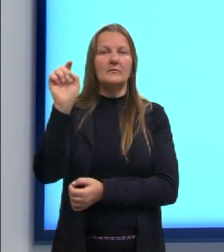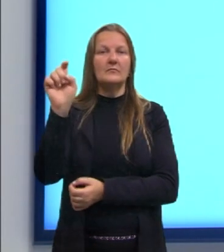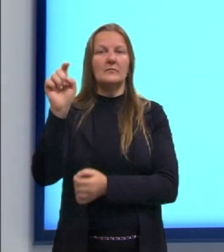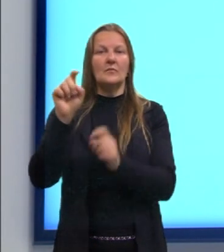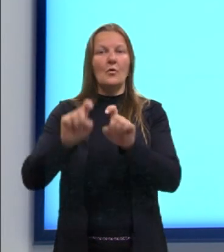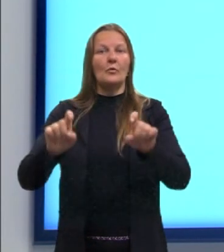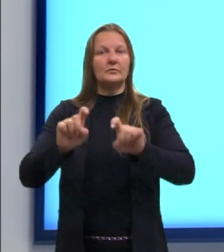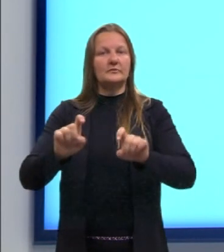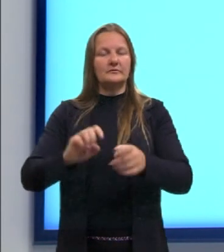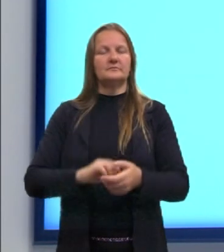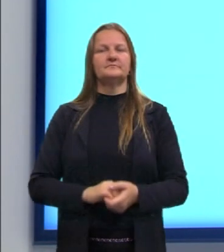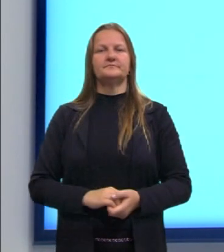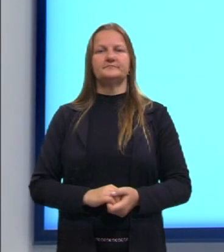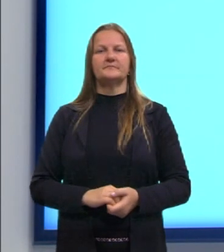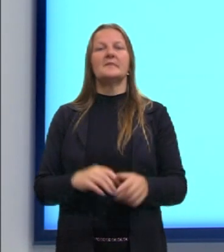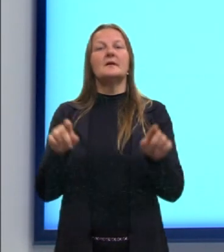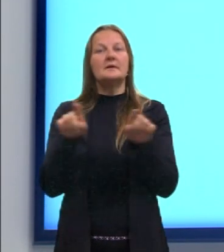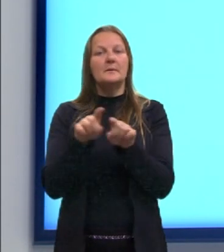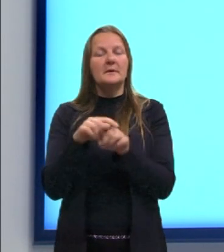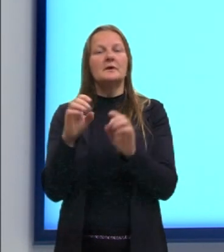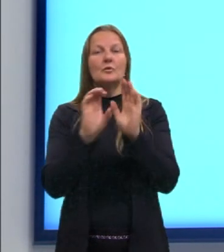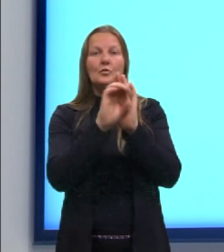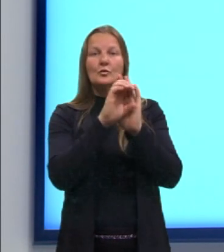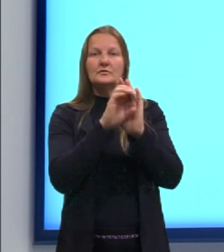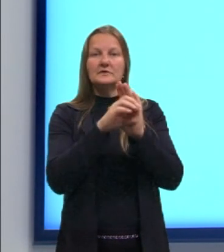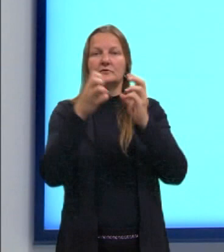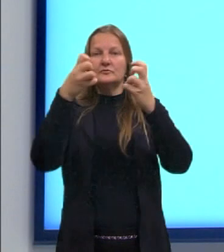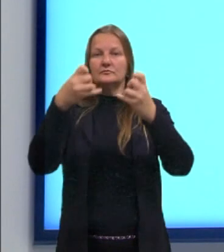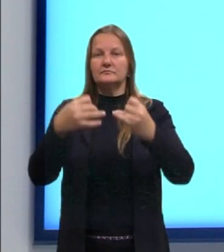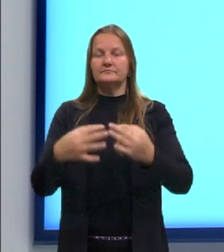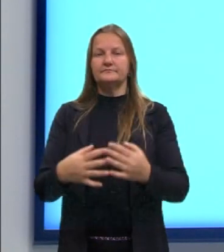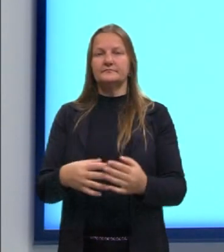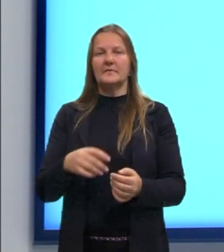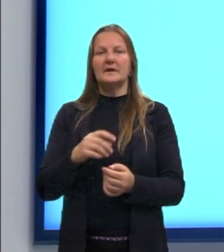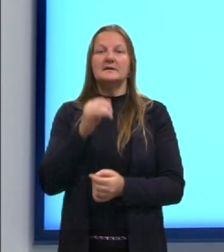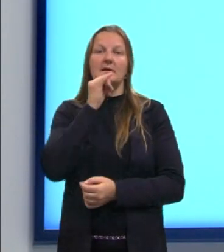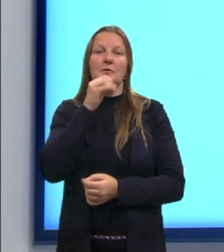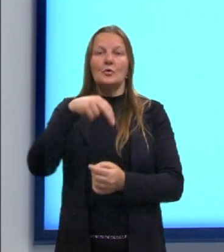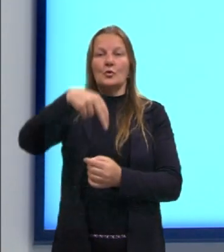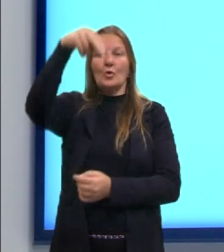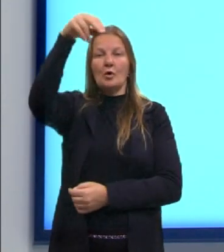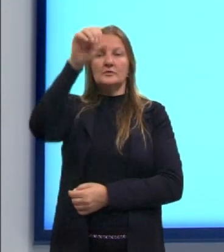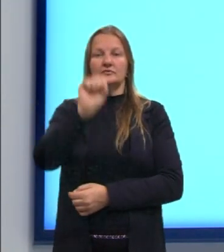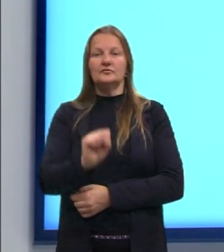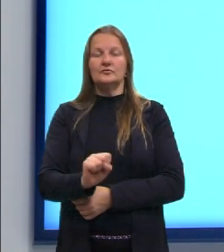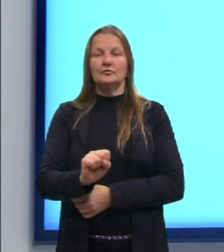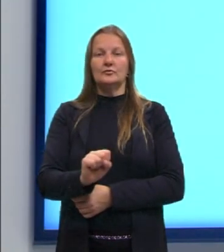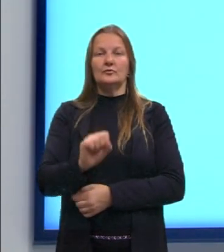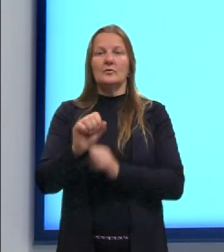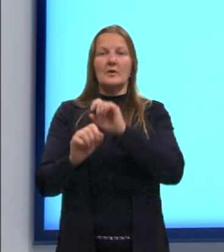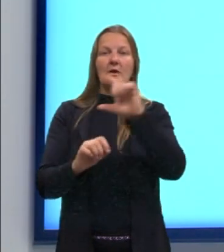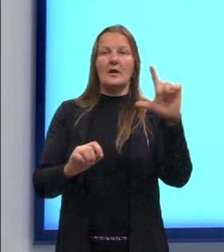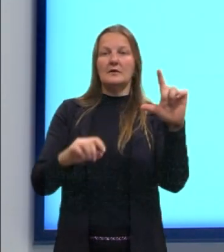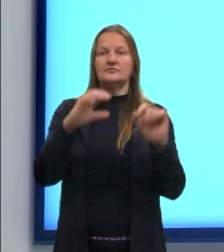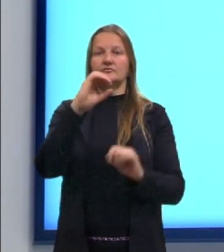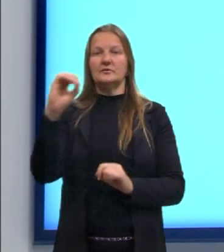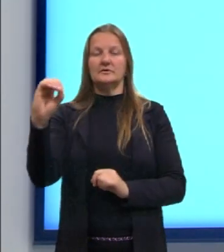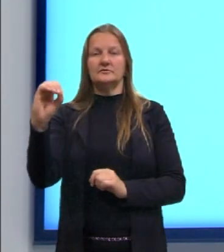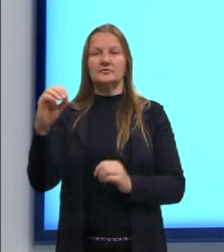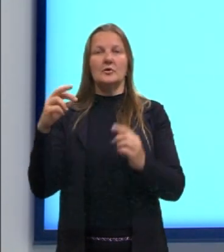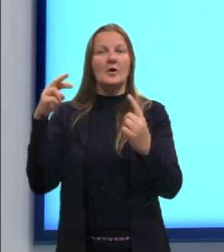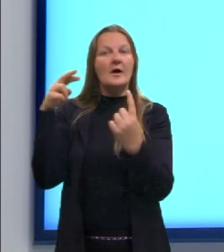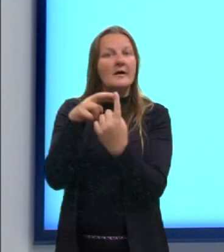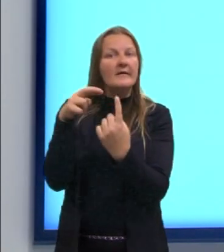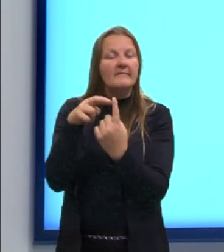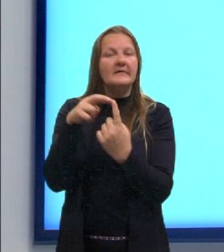E outro conceito aí fundamental que são os pontos cardeais. Eles são os pontos de referência